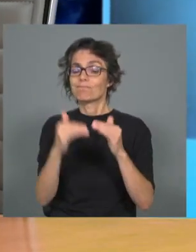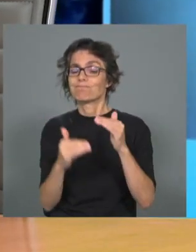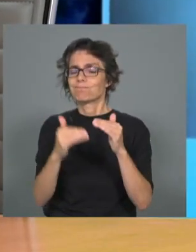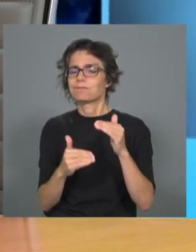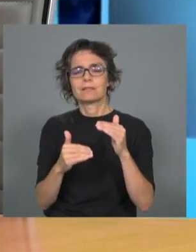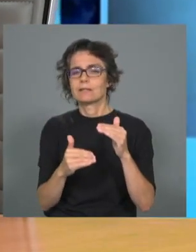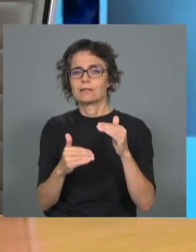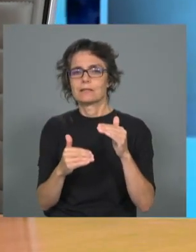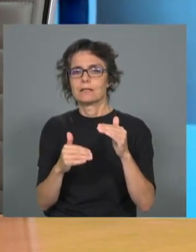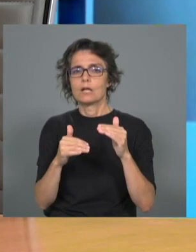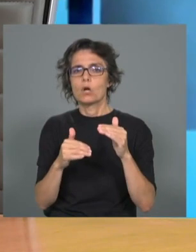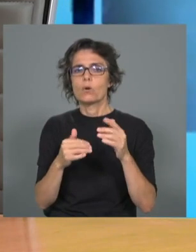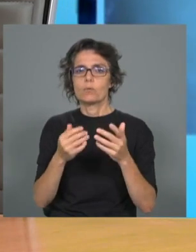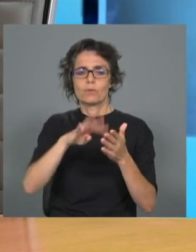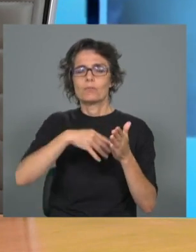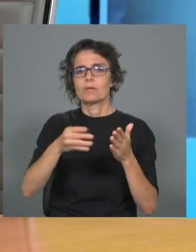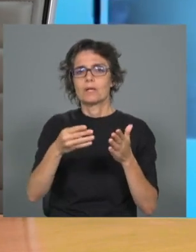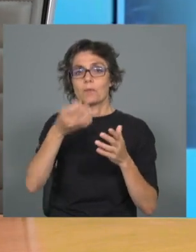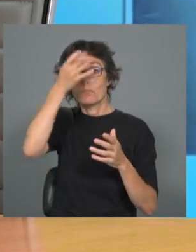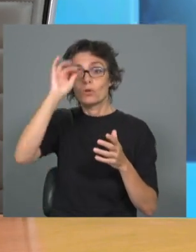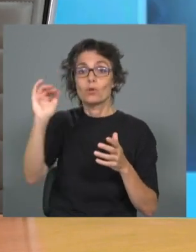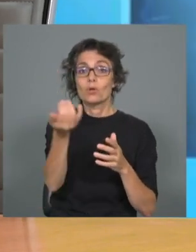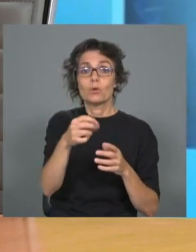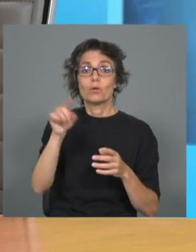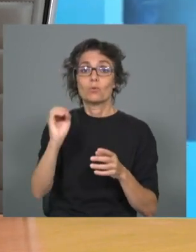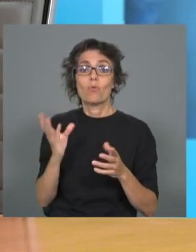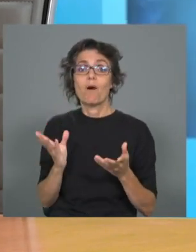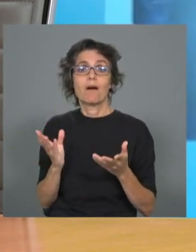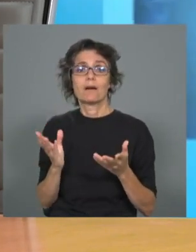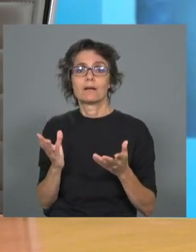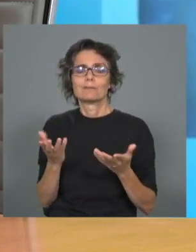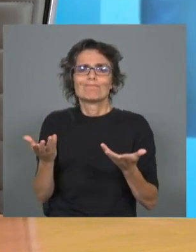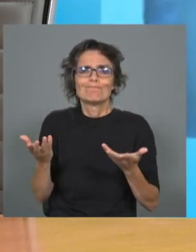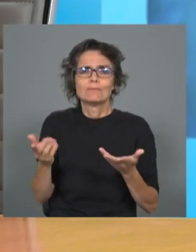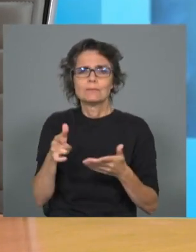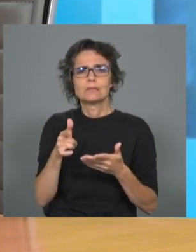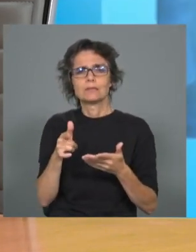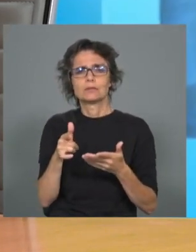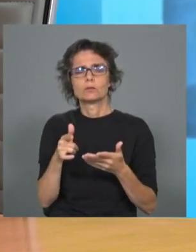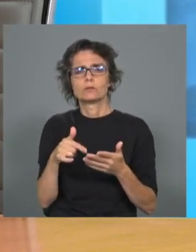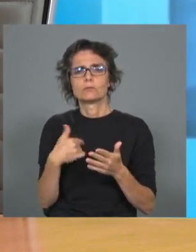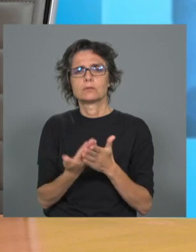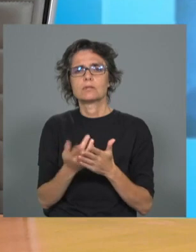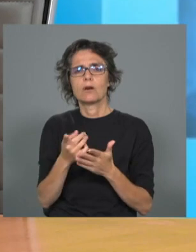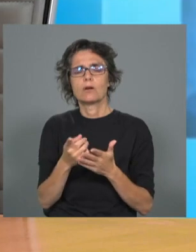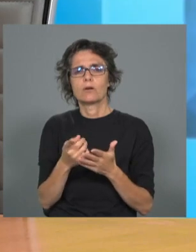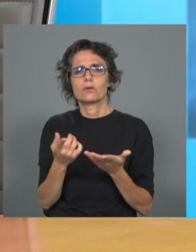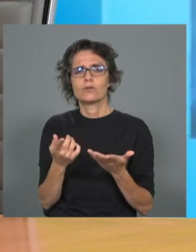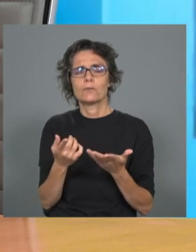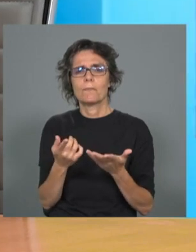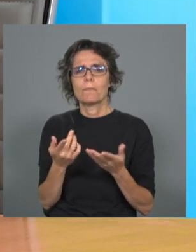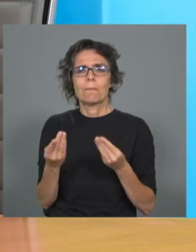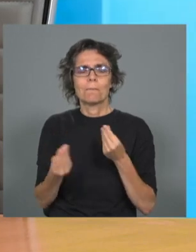existe no planeamento, na implementação e na avaliação decorre também de não chamarmos e de não